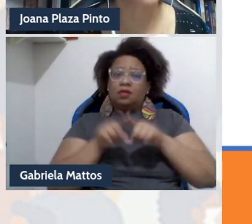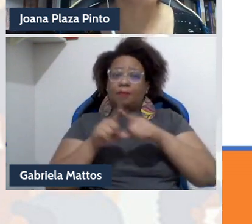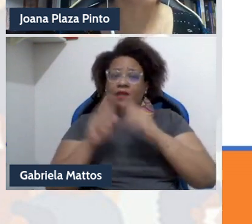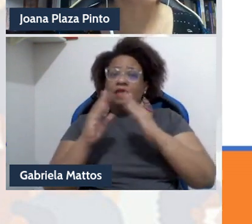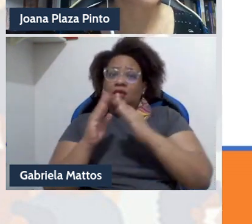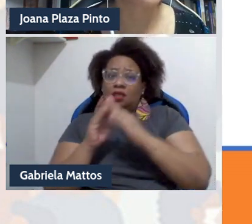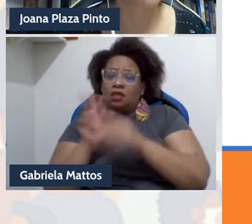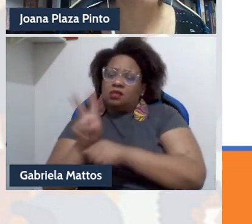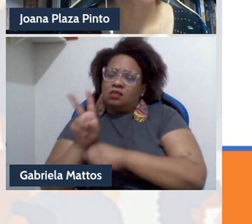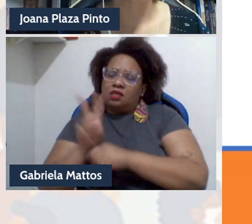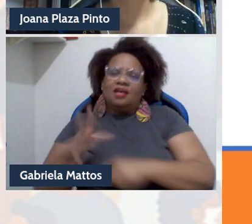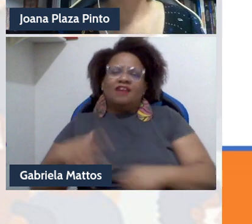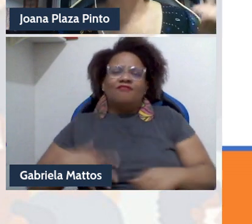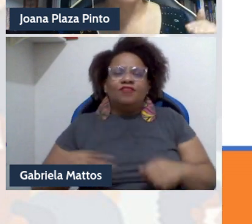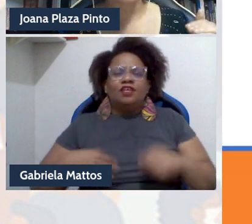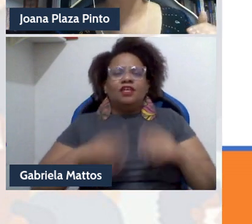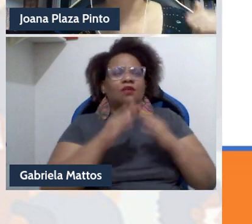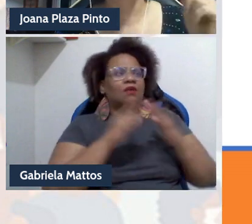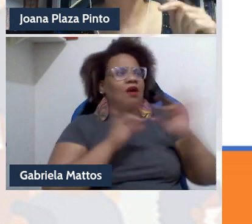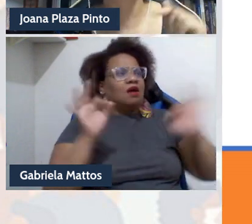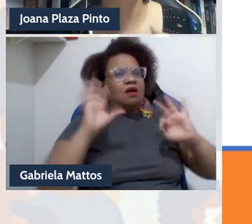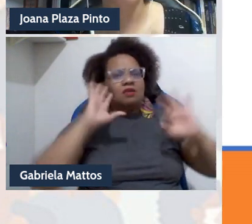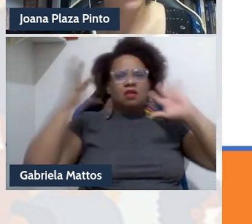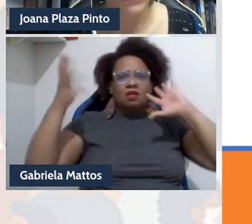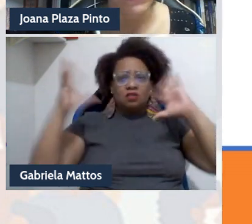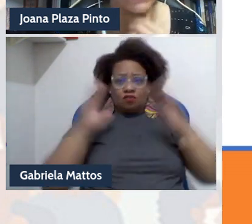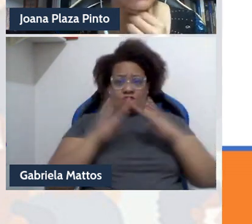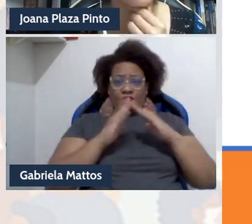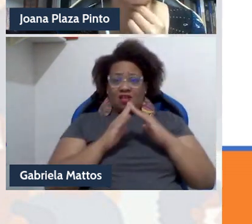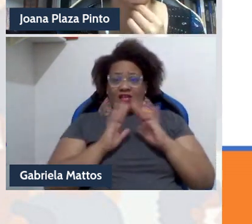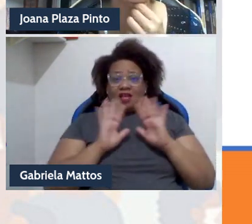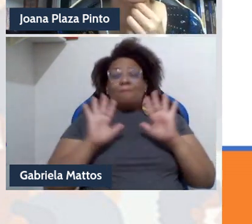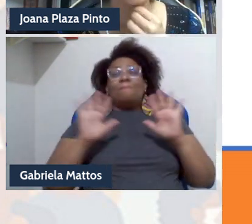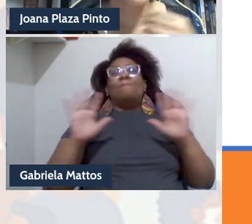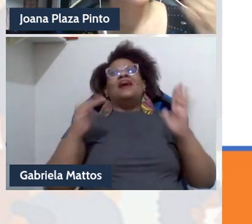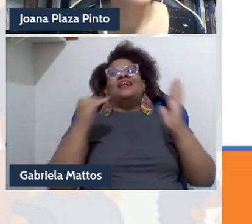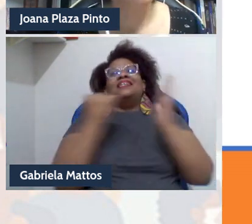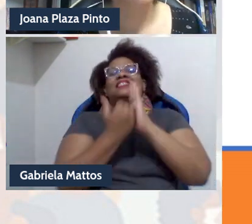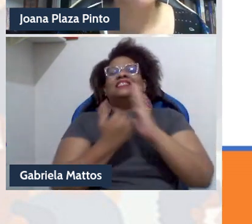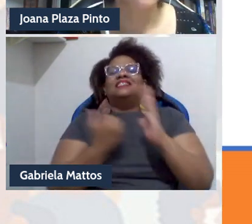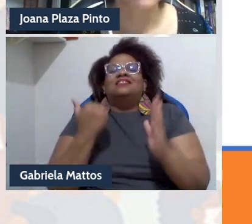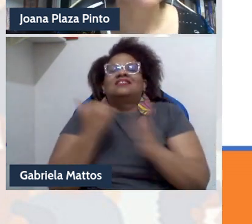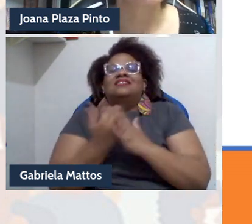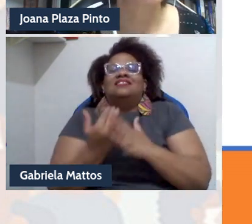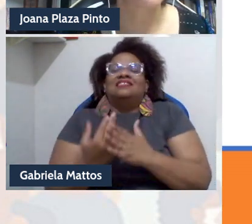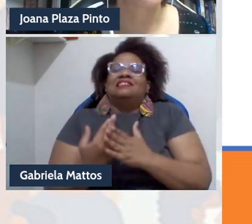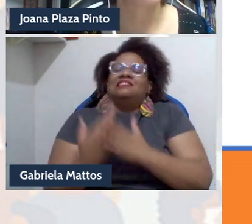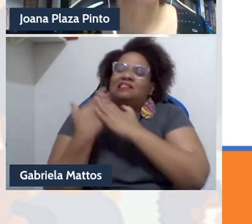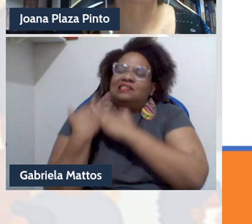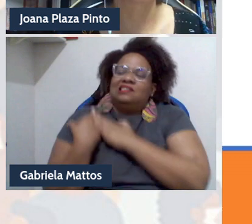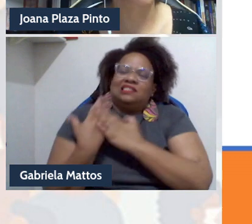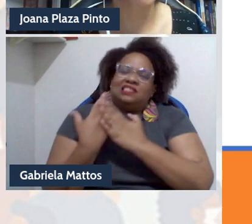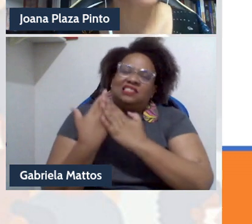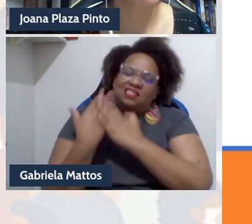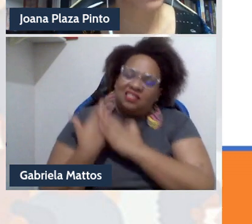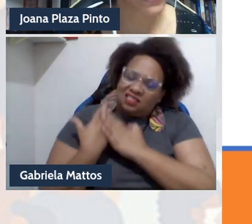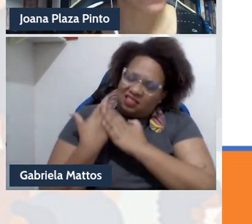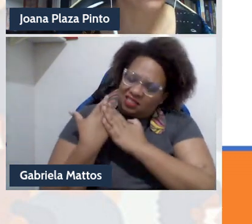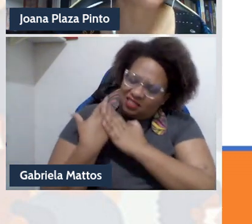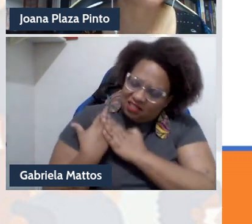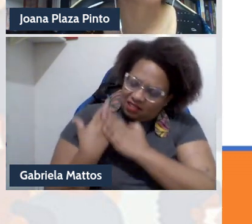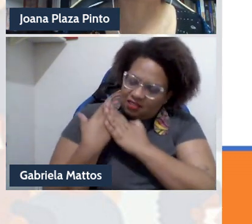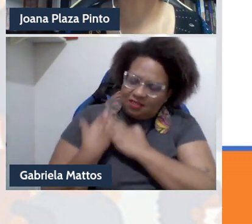cuidar de filho, administração, mas a sobrecarga ainda está sobre